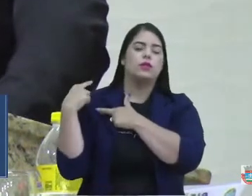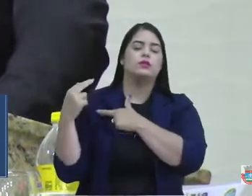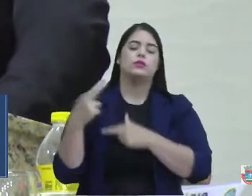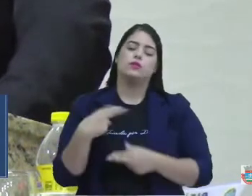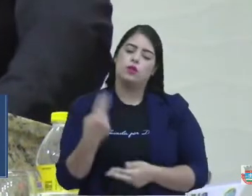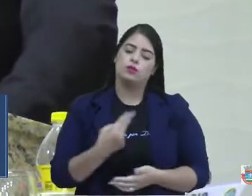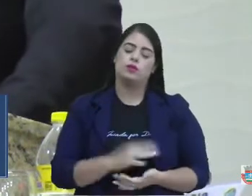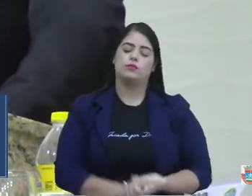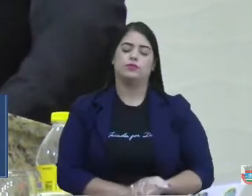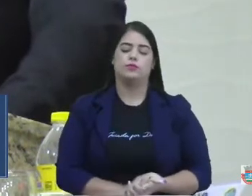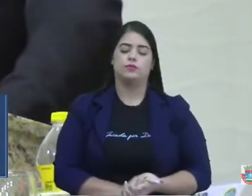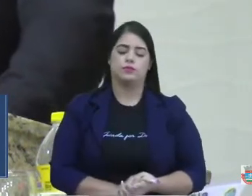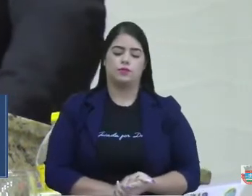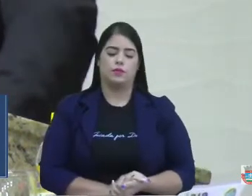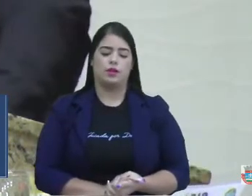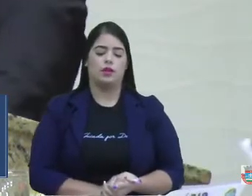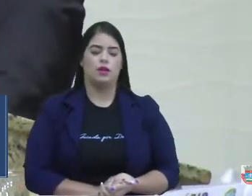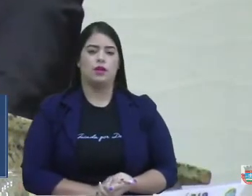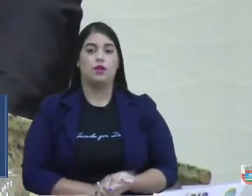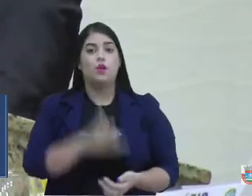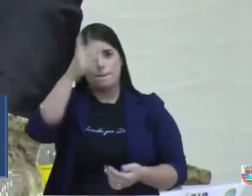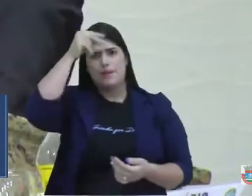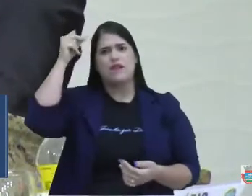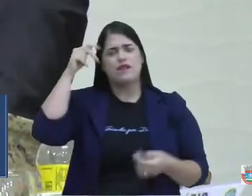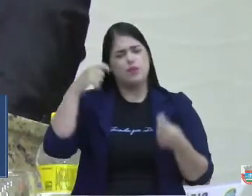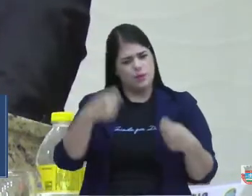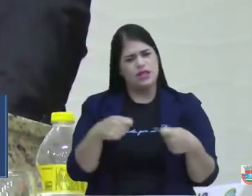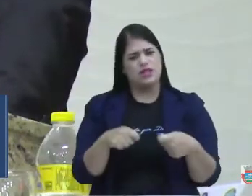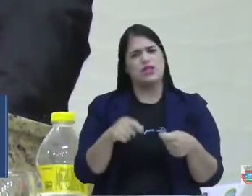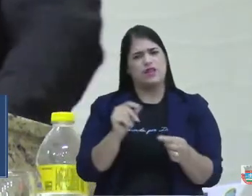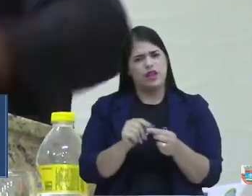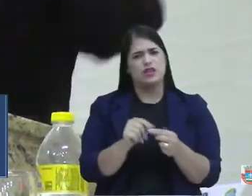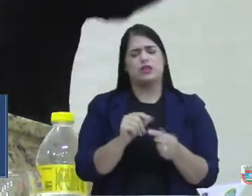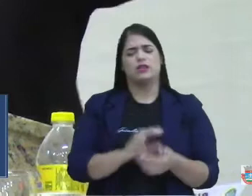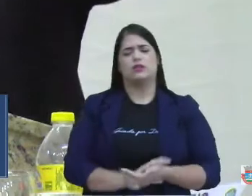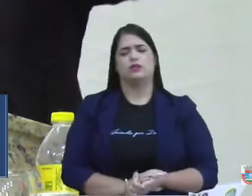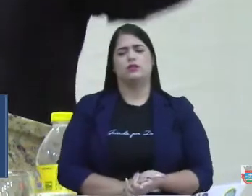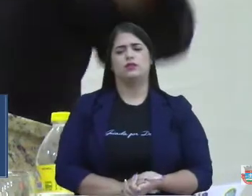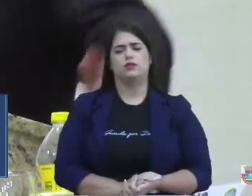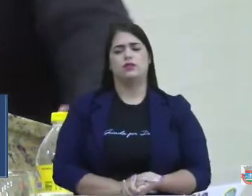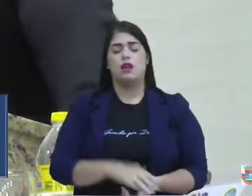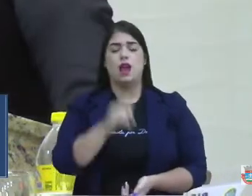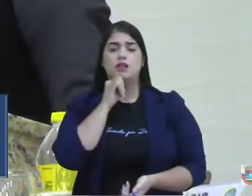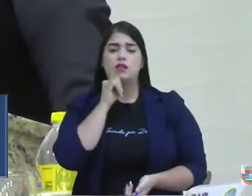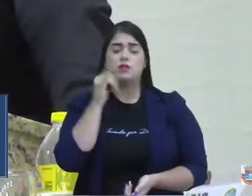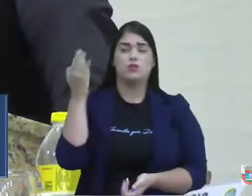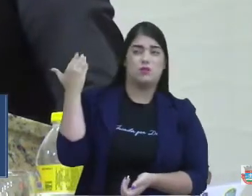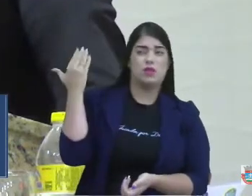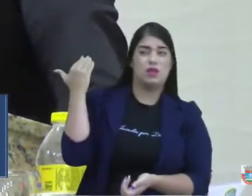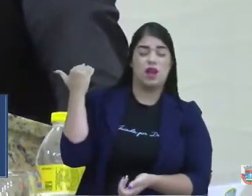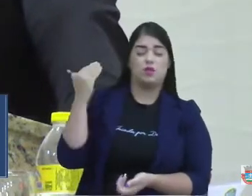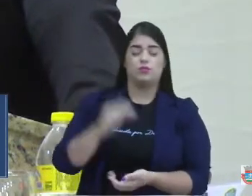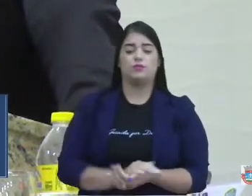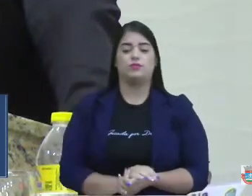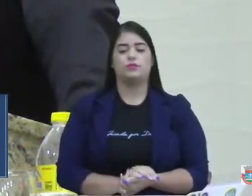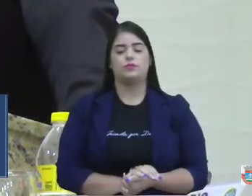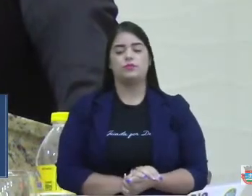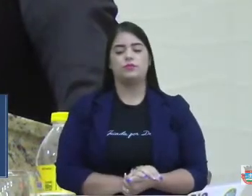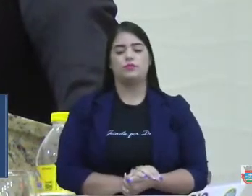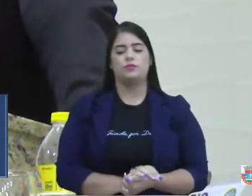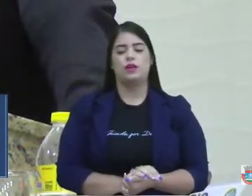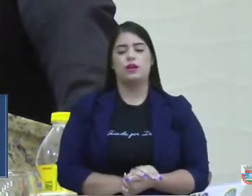E a parte do município é atender. Por exemplo, antigamente, antes, quem fazia